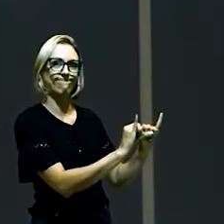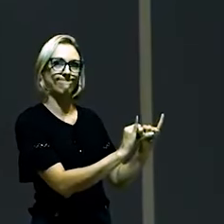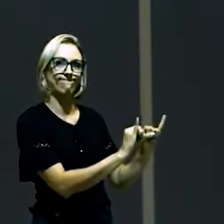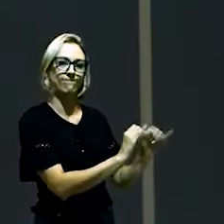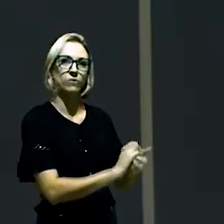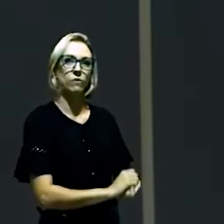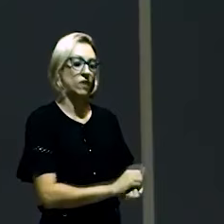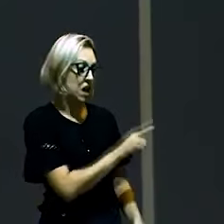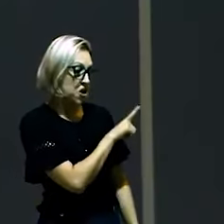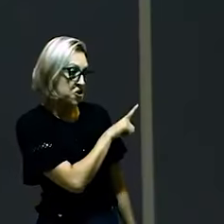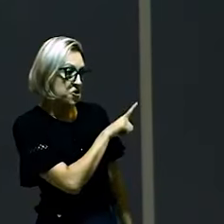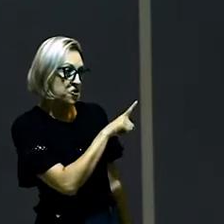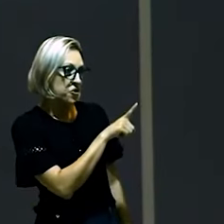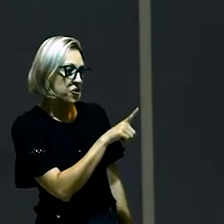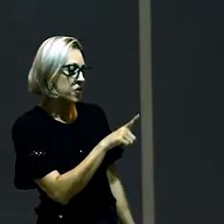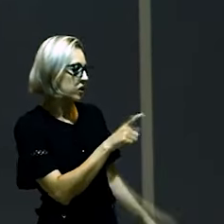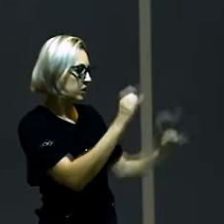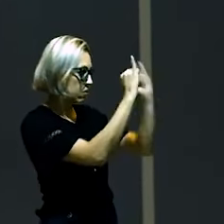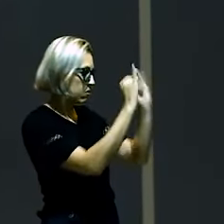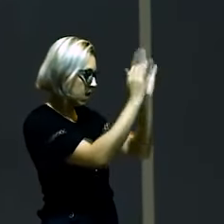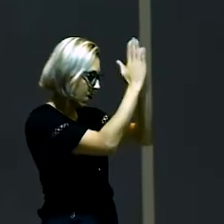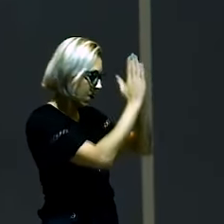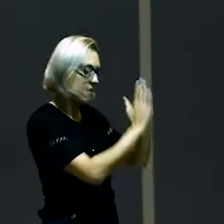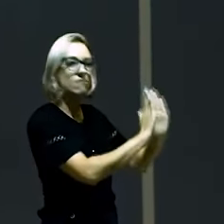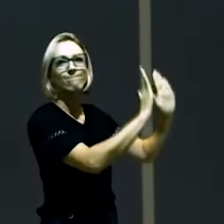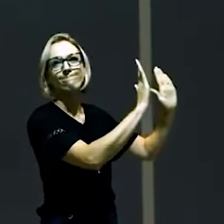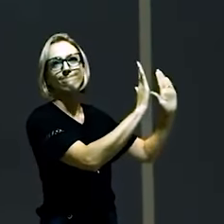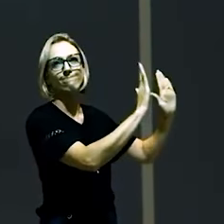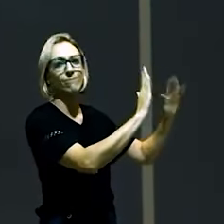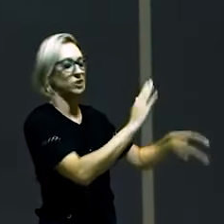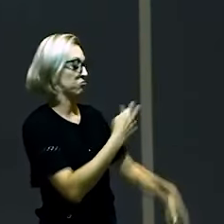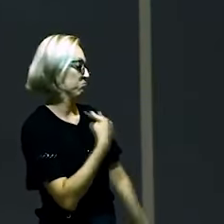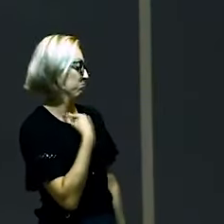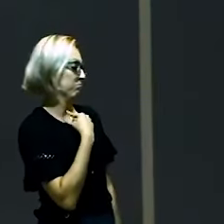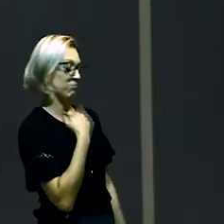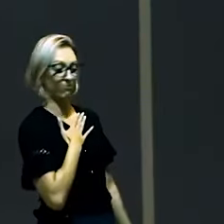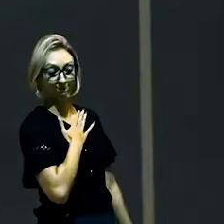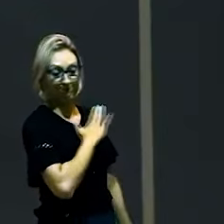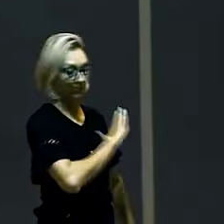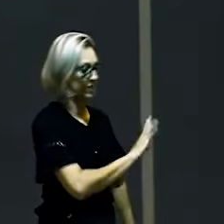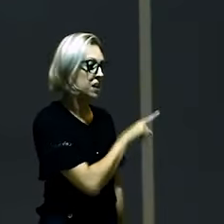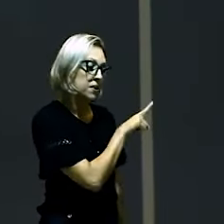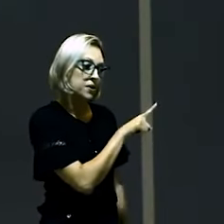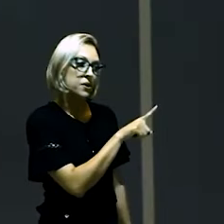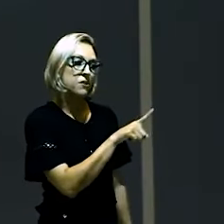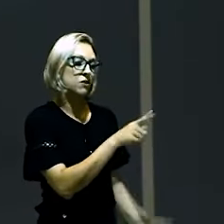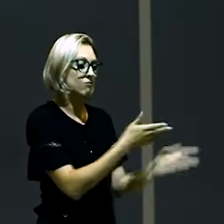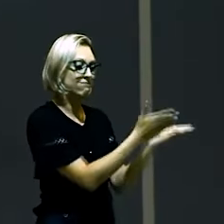Você vai criar santuários para outros deuses, se você for por este caminho.